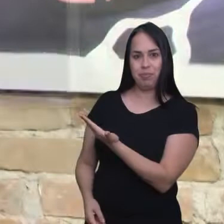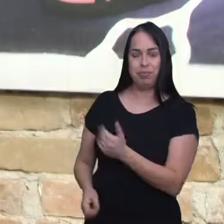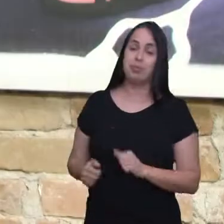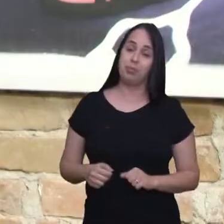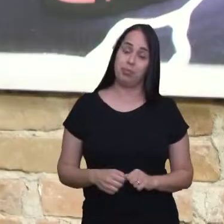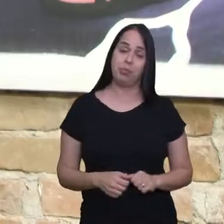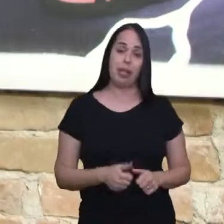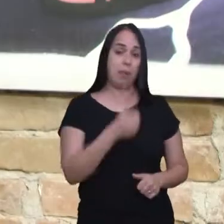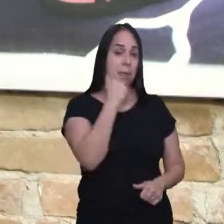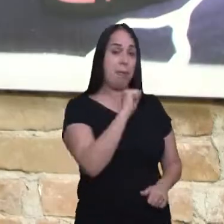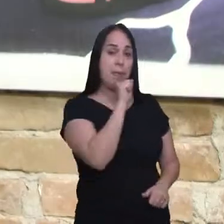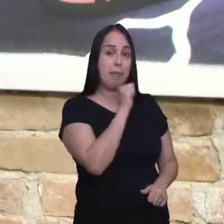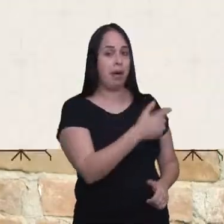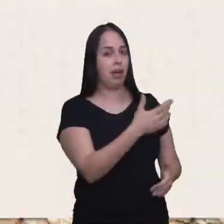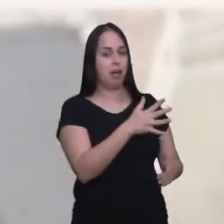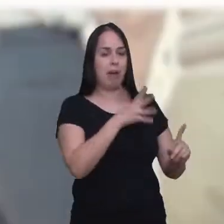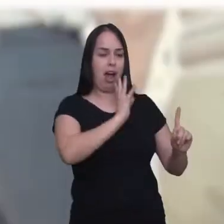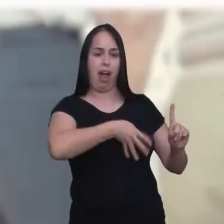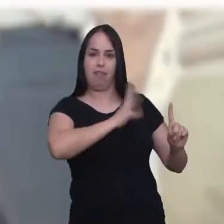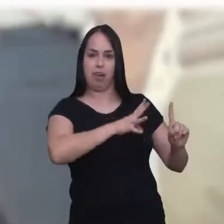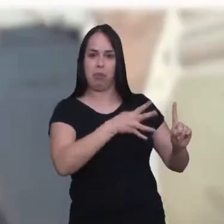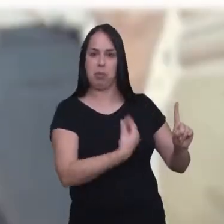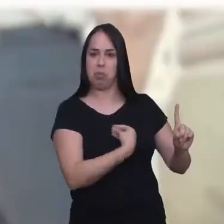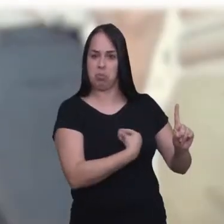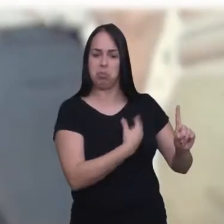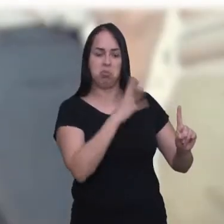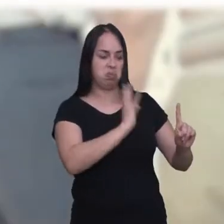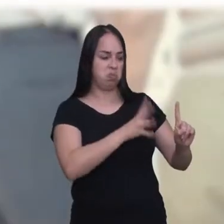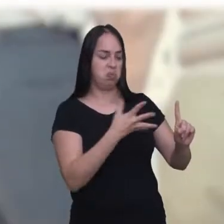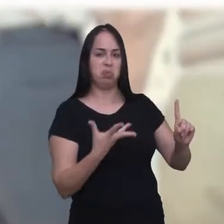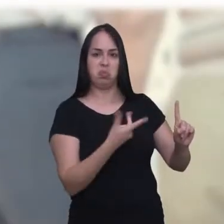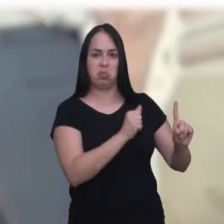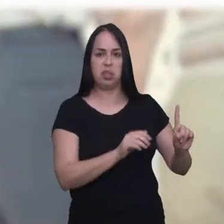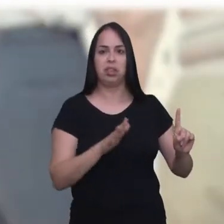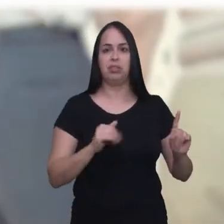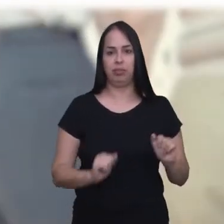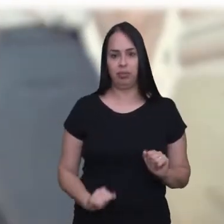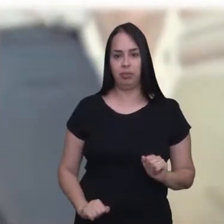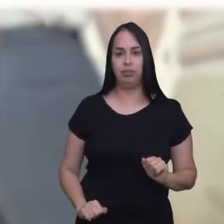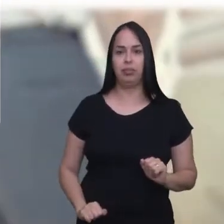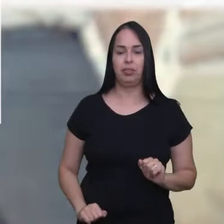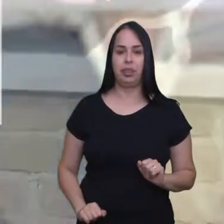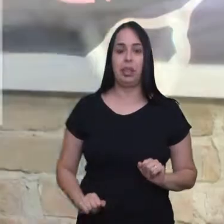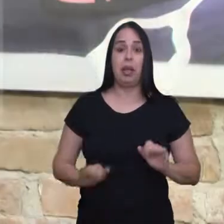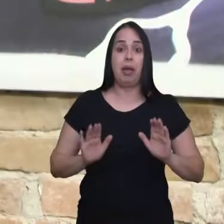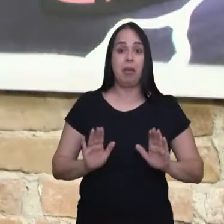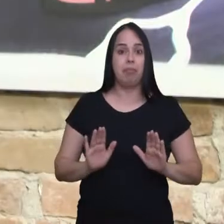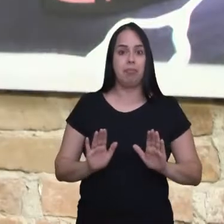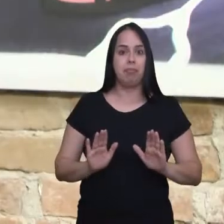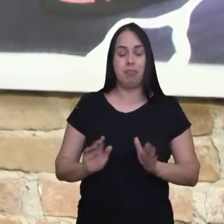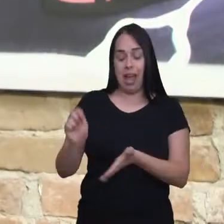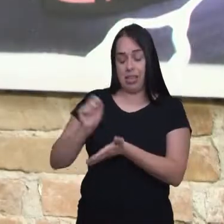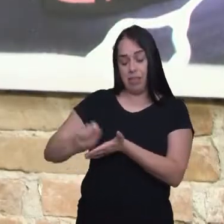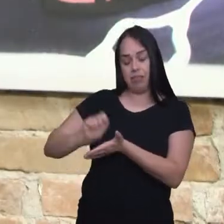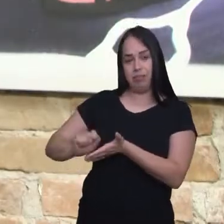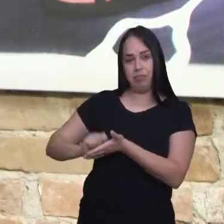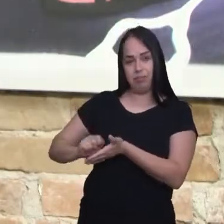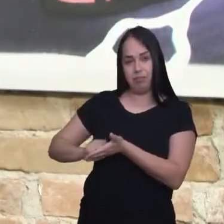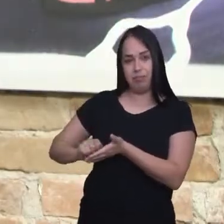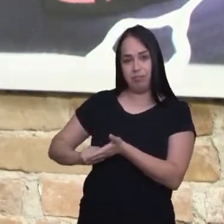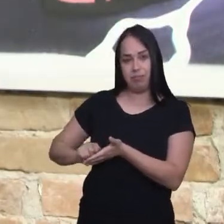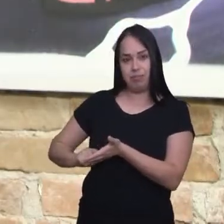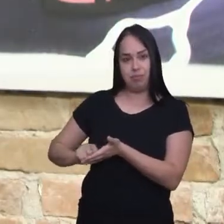Bom, a minha mãe, ela sempre foi uma referência de vida para mim, né, em todos os aspectos. Mas em relação à escrita,